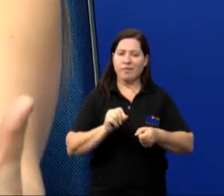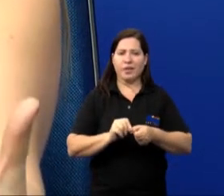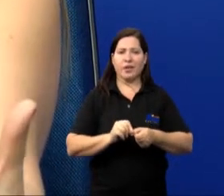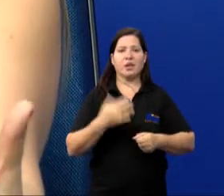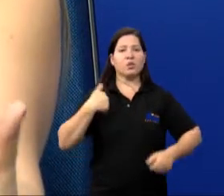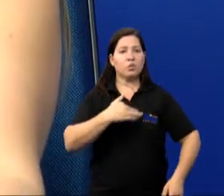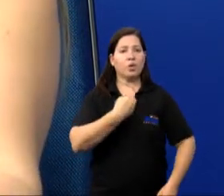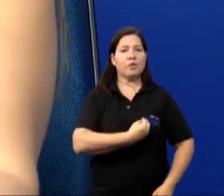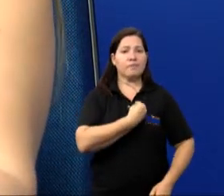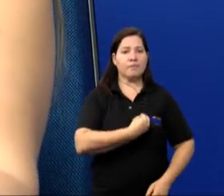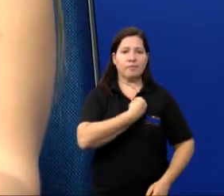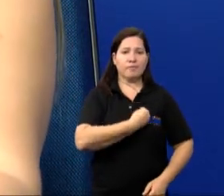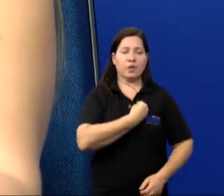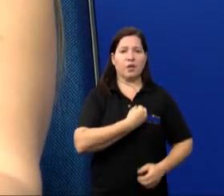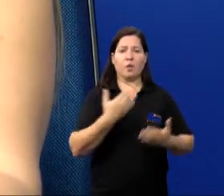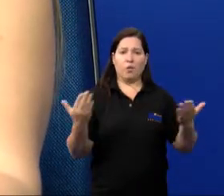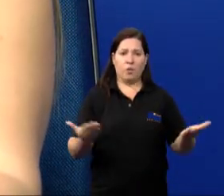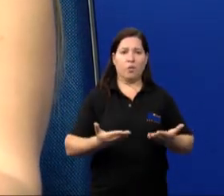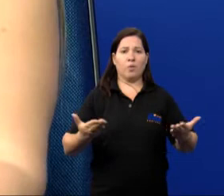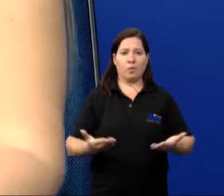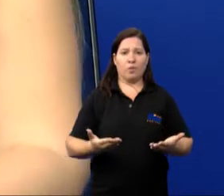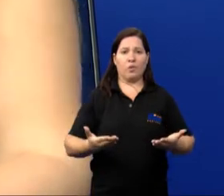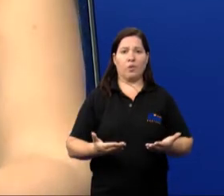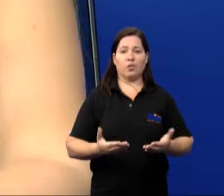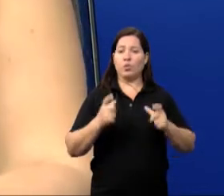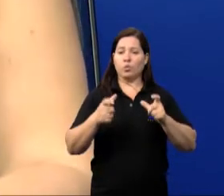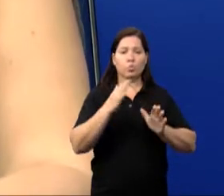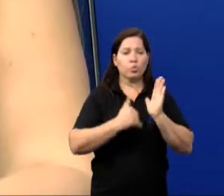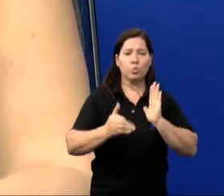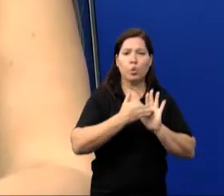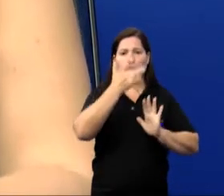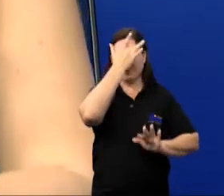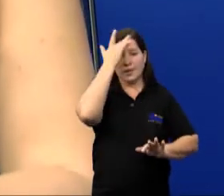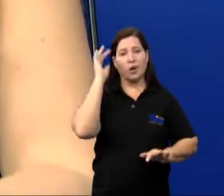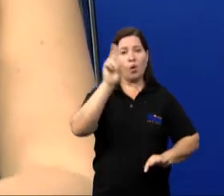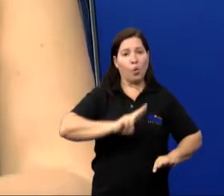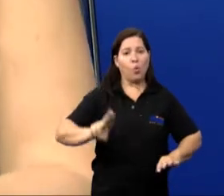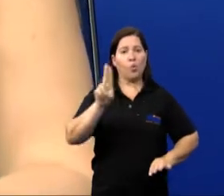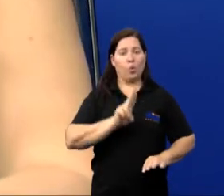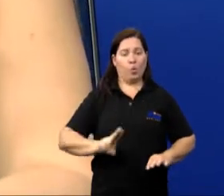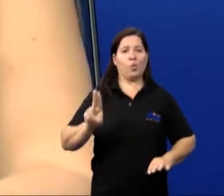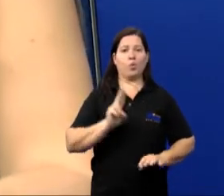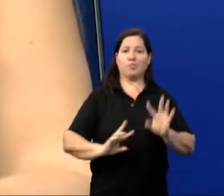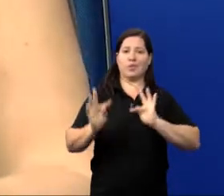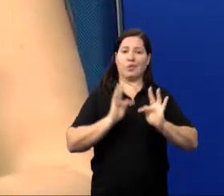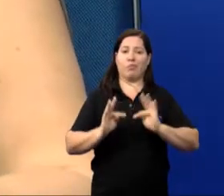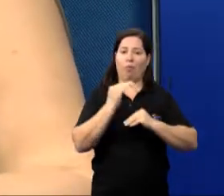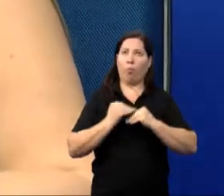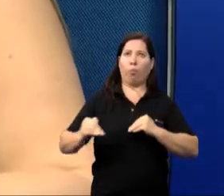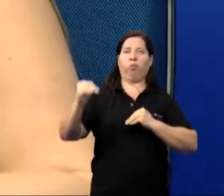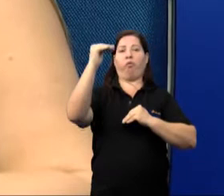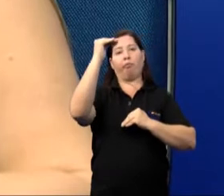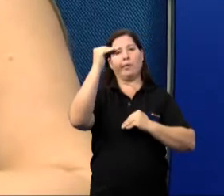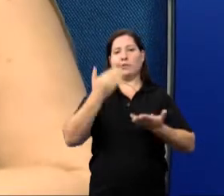mundo tecnológico, mas nós não podemos esquecer que tudo que é demais faz mal, em qualquer período. Professor,